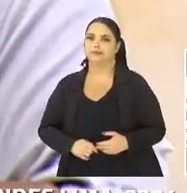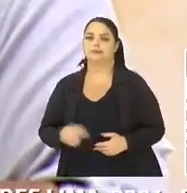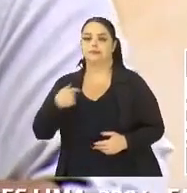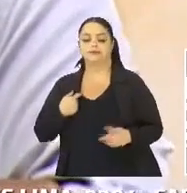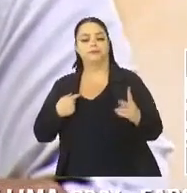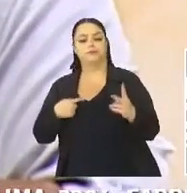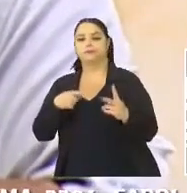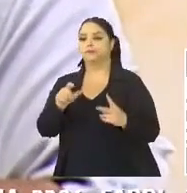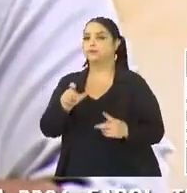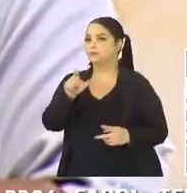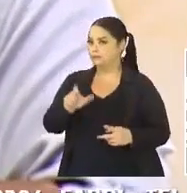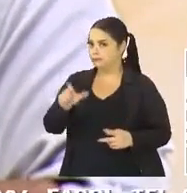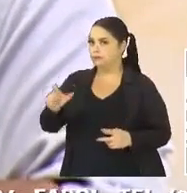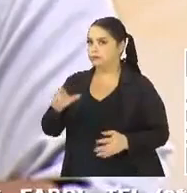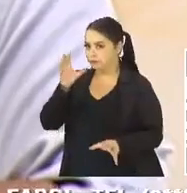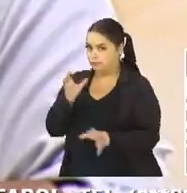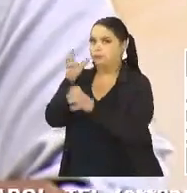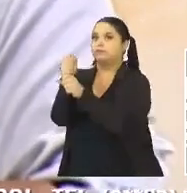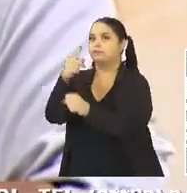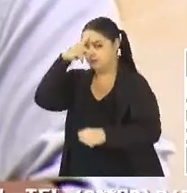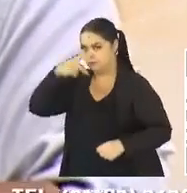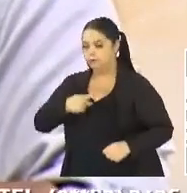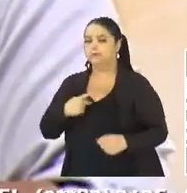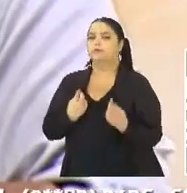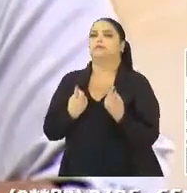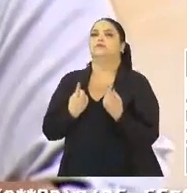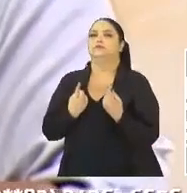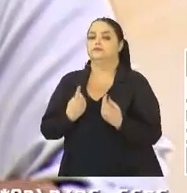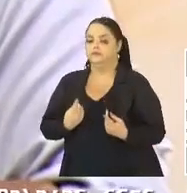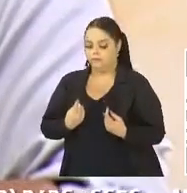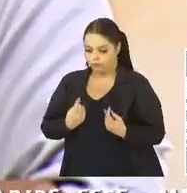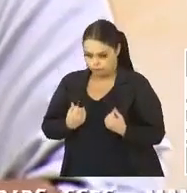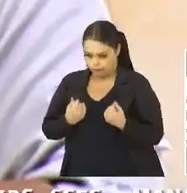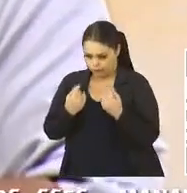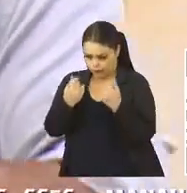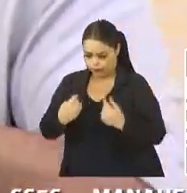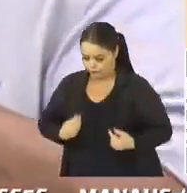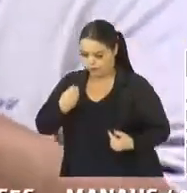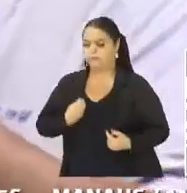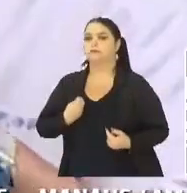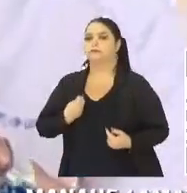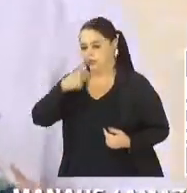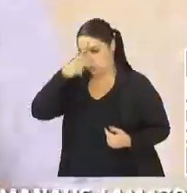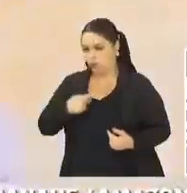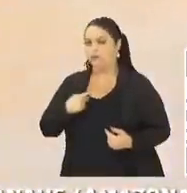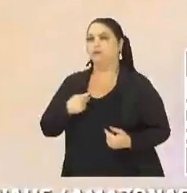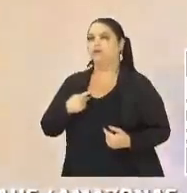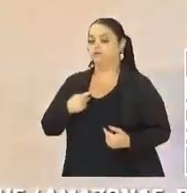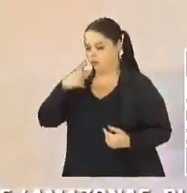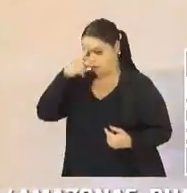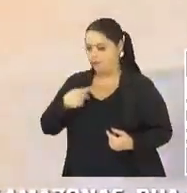entre aqueles que confiam nos seus próprios recursos e aqueles que confiam em Deus,